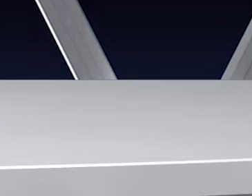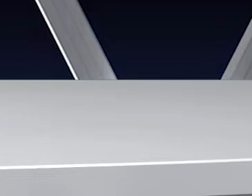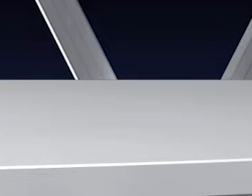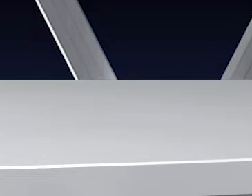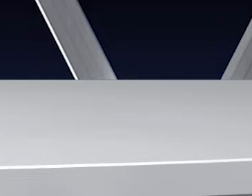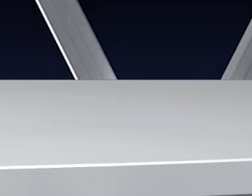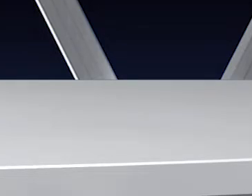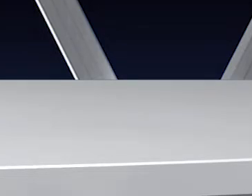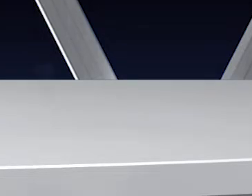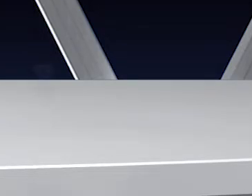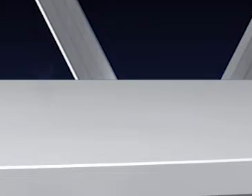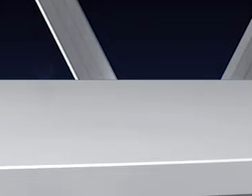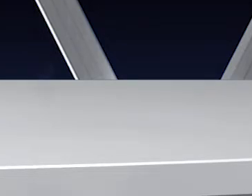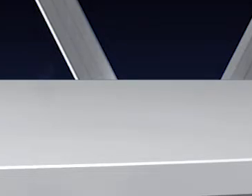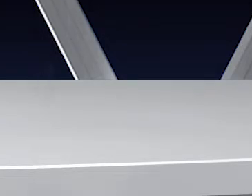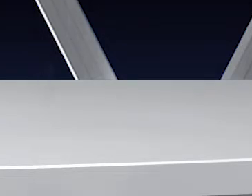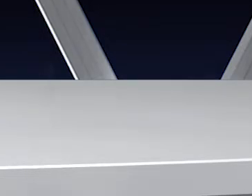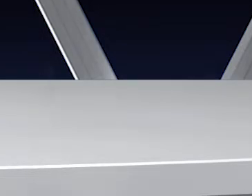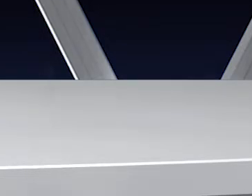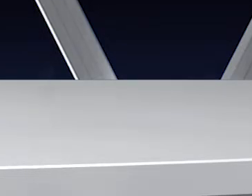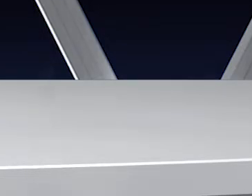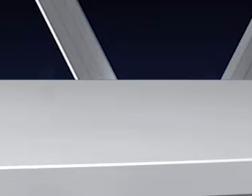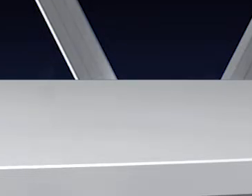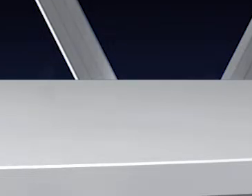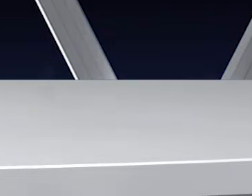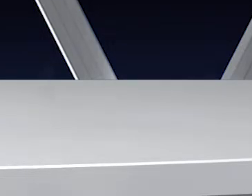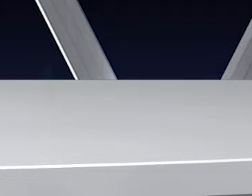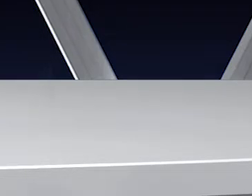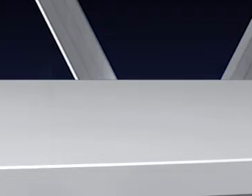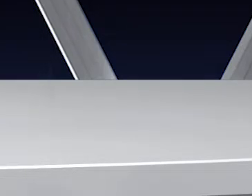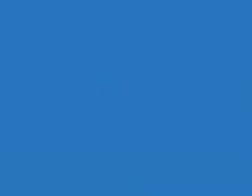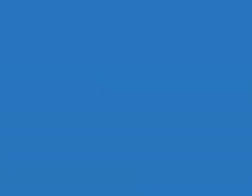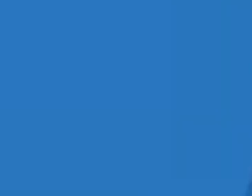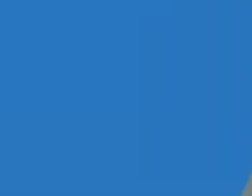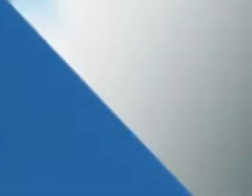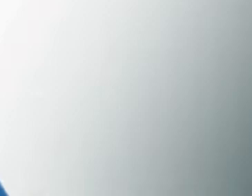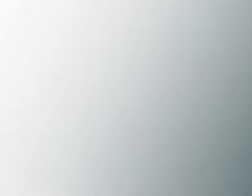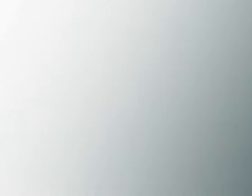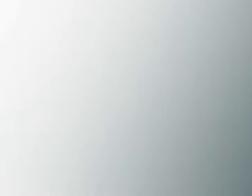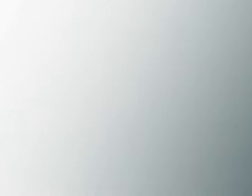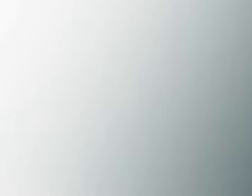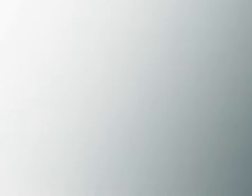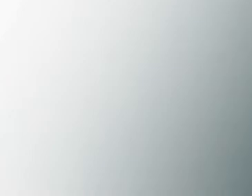com o Castelinho? A repórter Caroline Ronsoni vai nos contar.